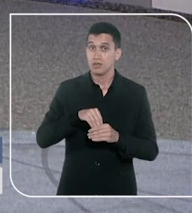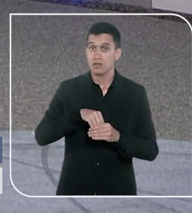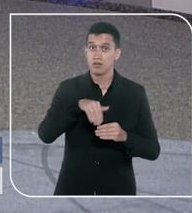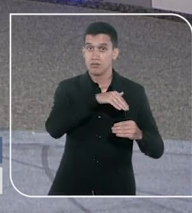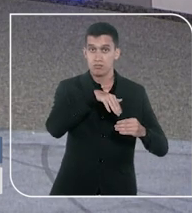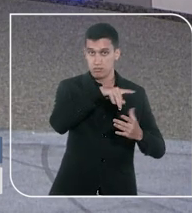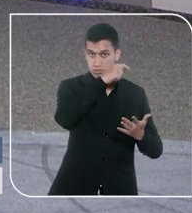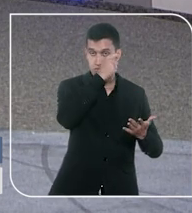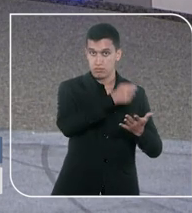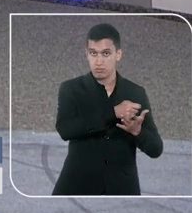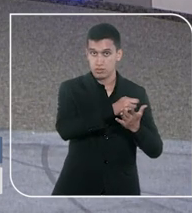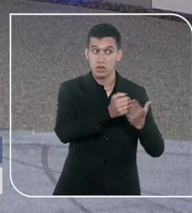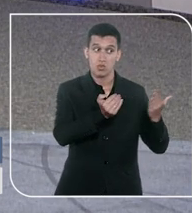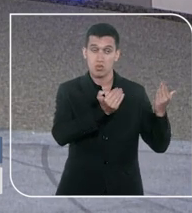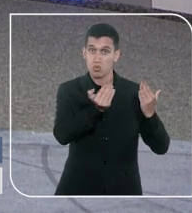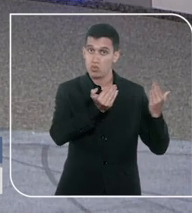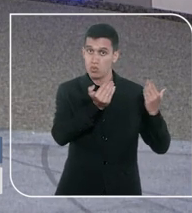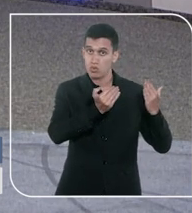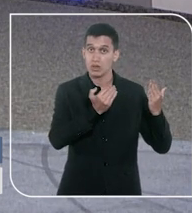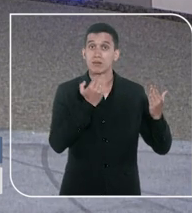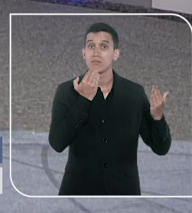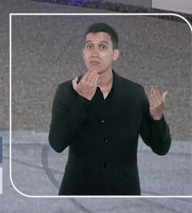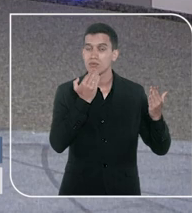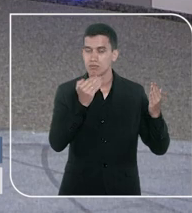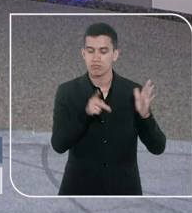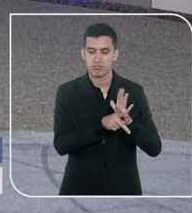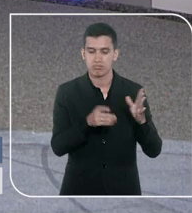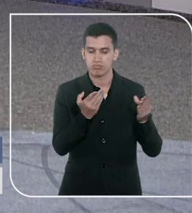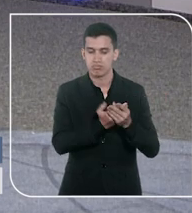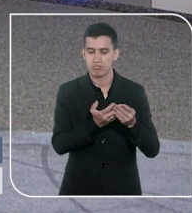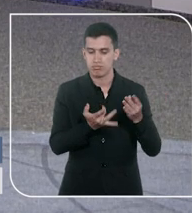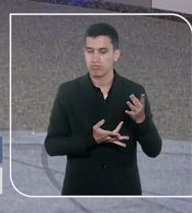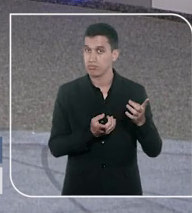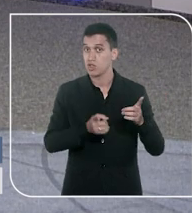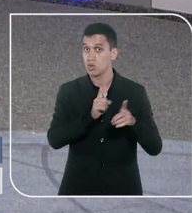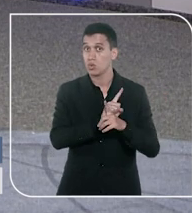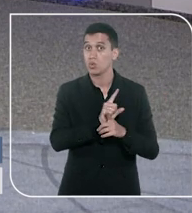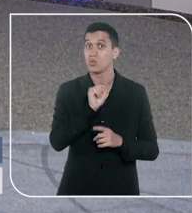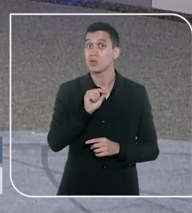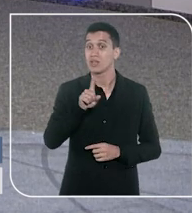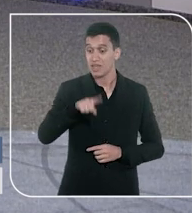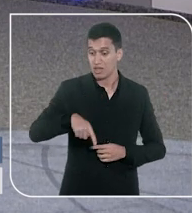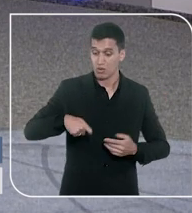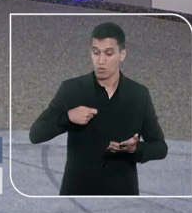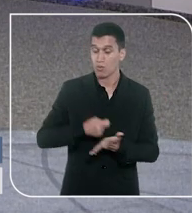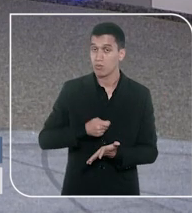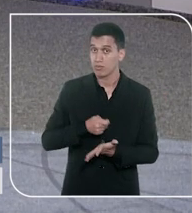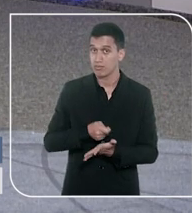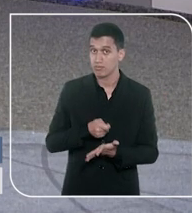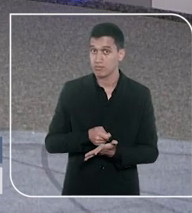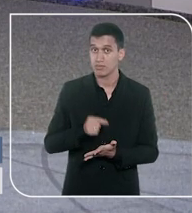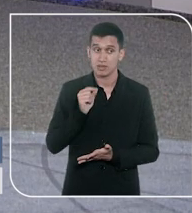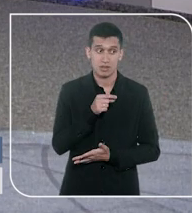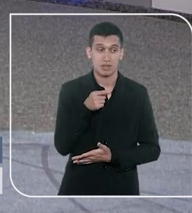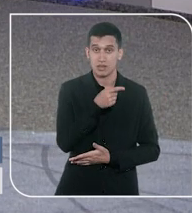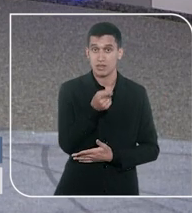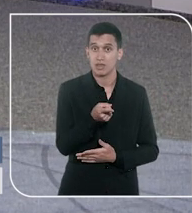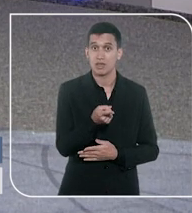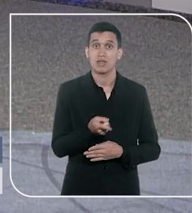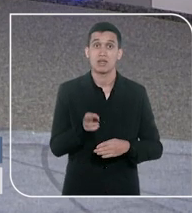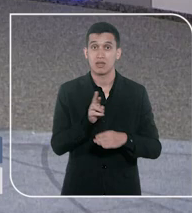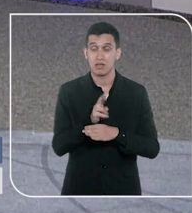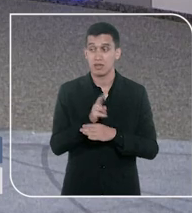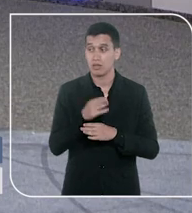dos acórdãos, paradigmas, na petição dos embargos de divergência, o que é obrigatório que o recorrente indique